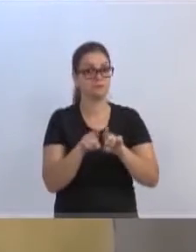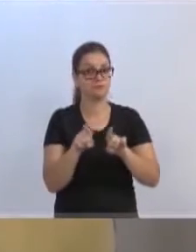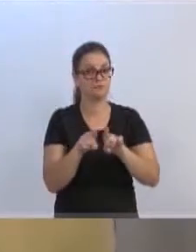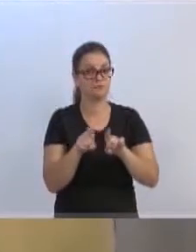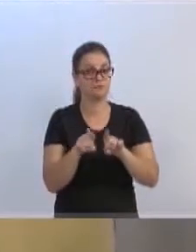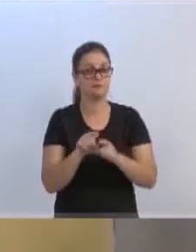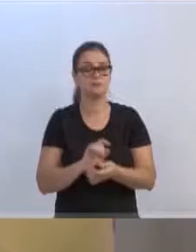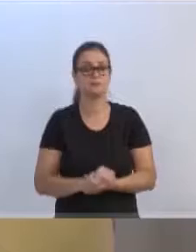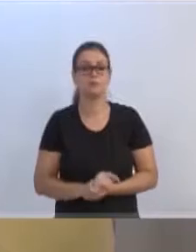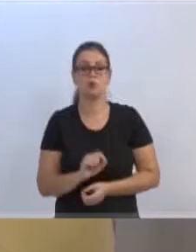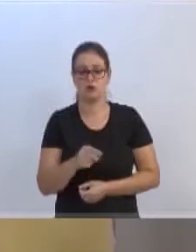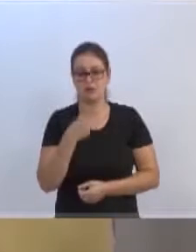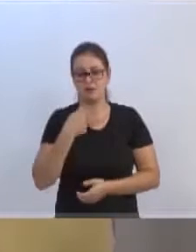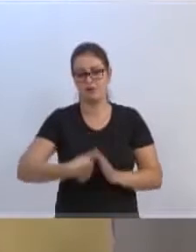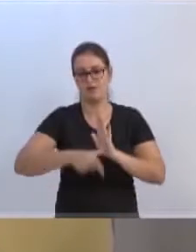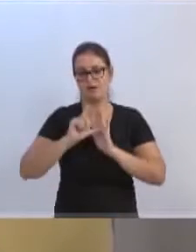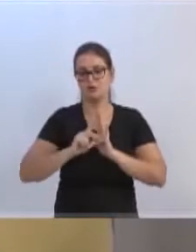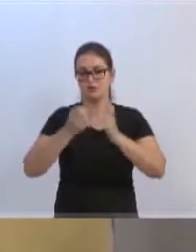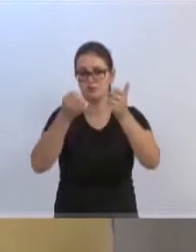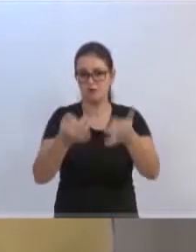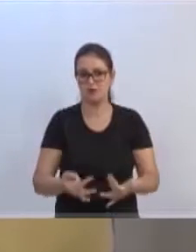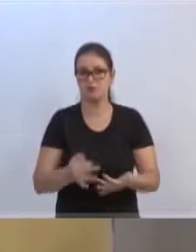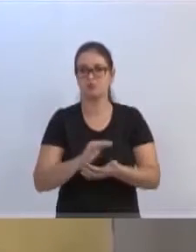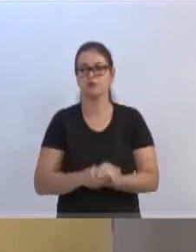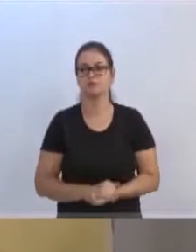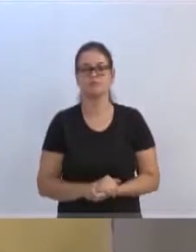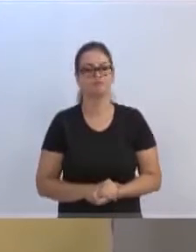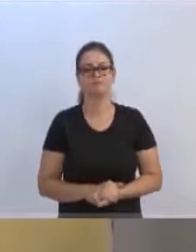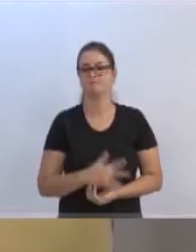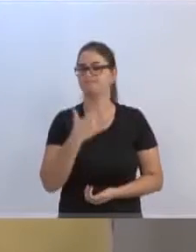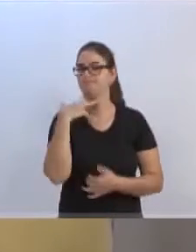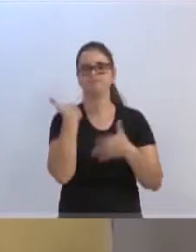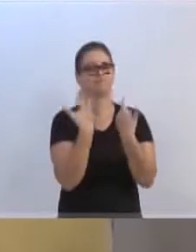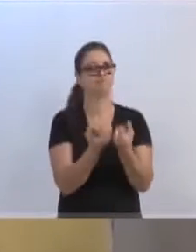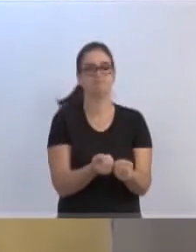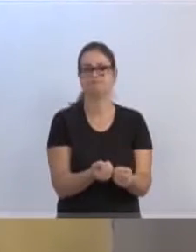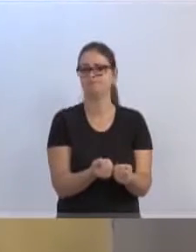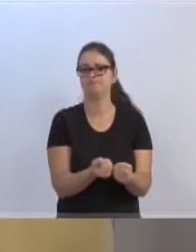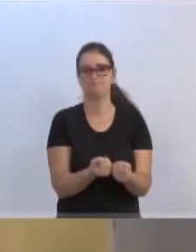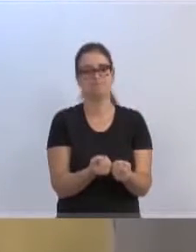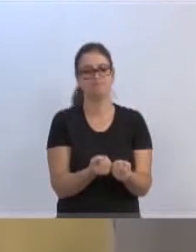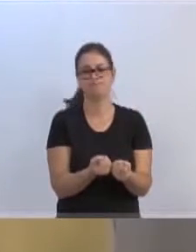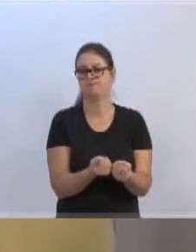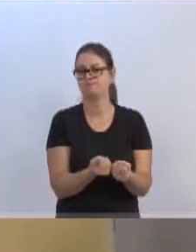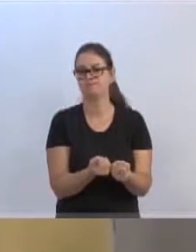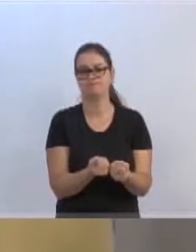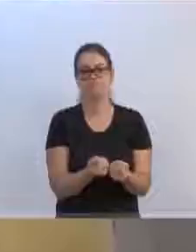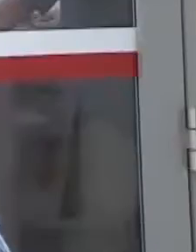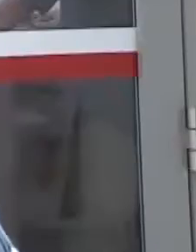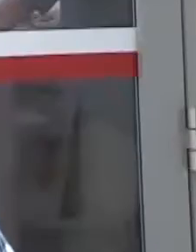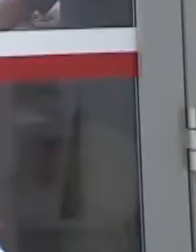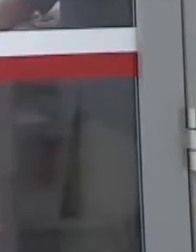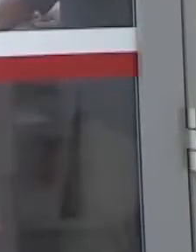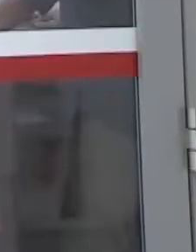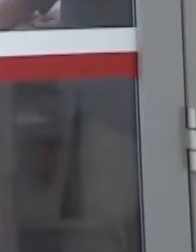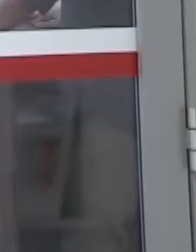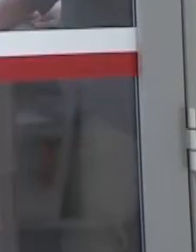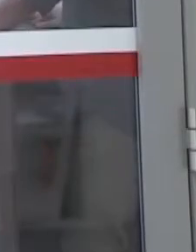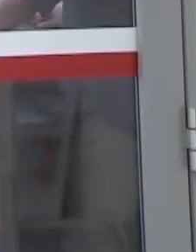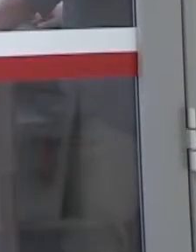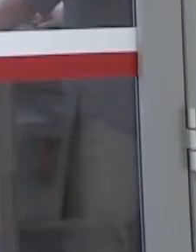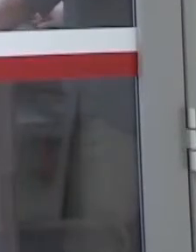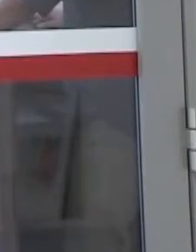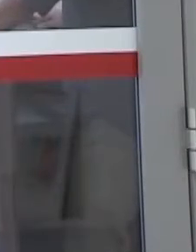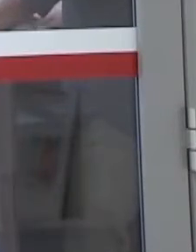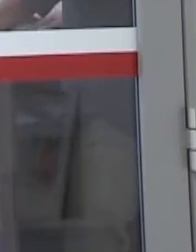de Blumenau, falou de calçadas e ruas e que vai continuar a fiscalização pelo município. O que a gente vai começar a cobrar com